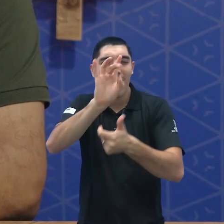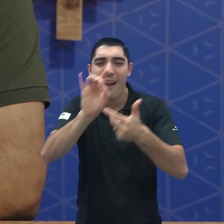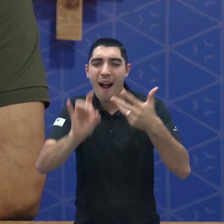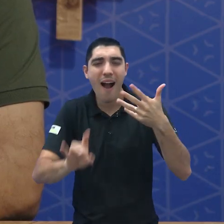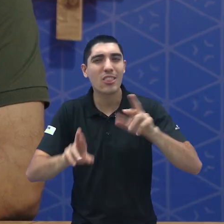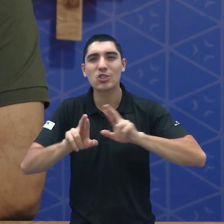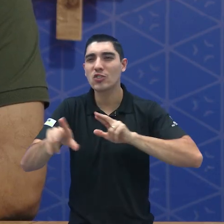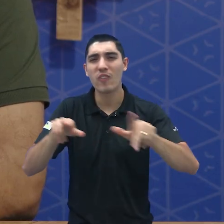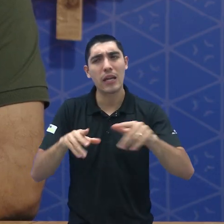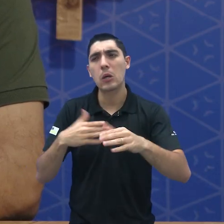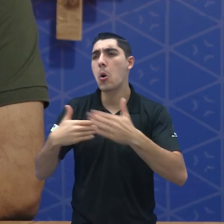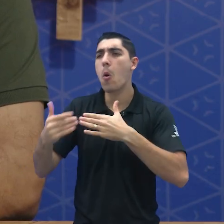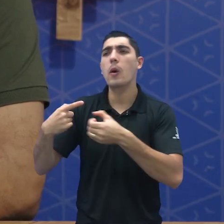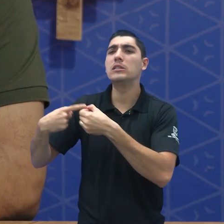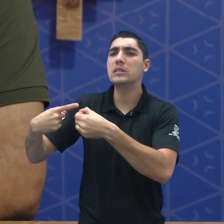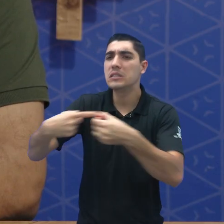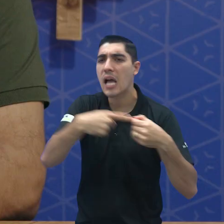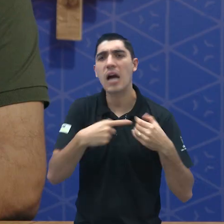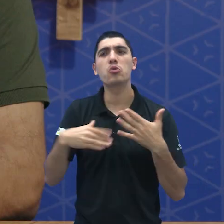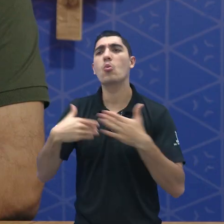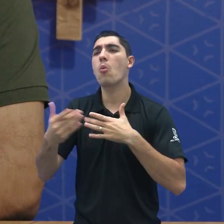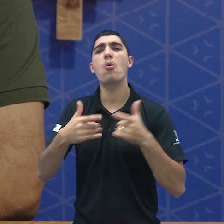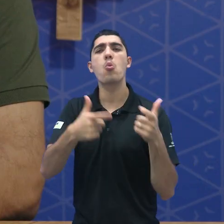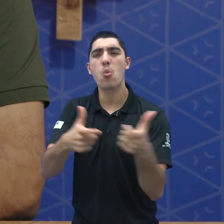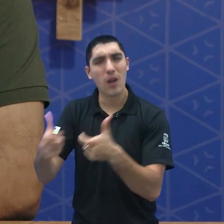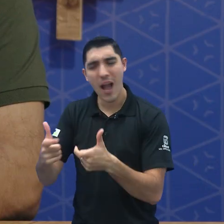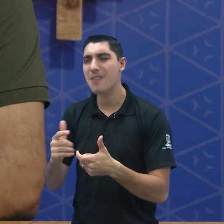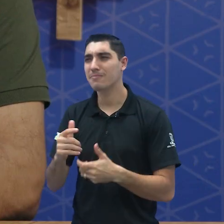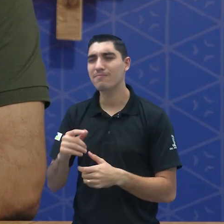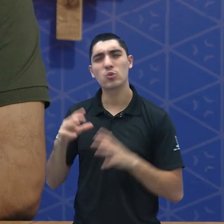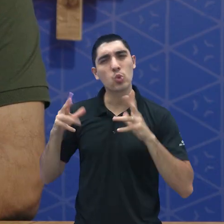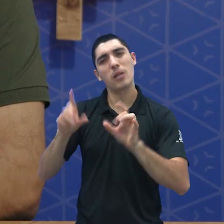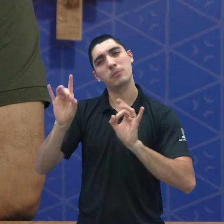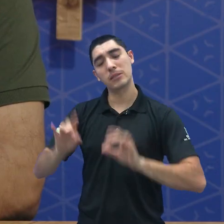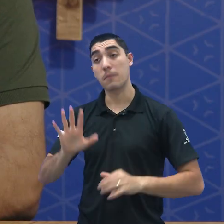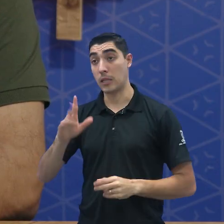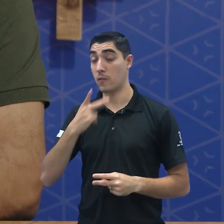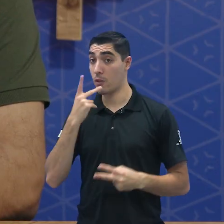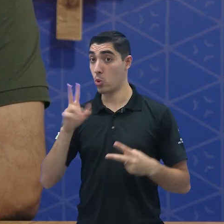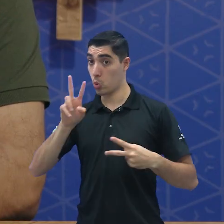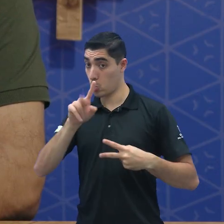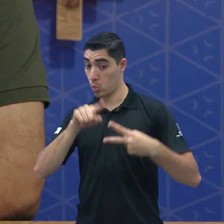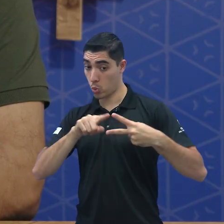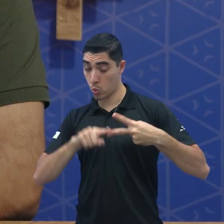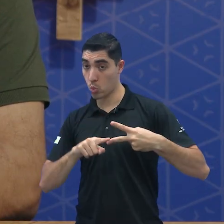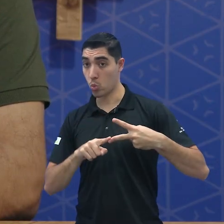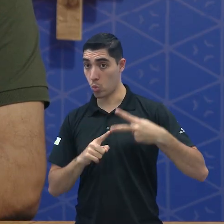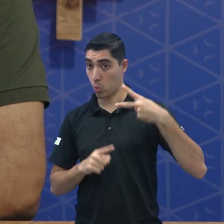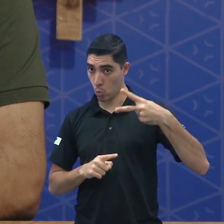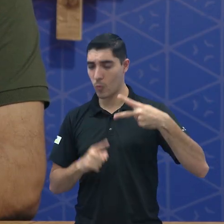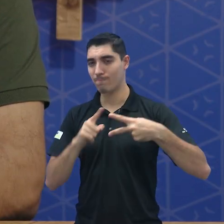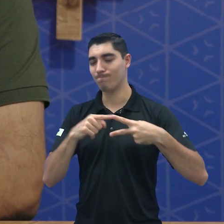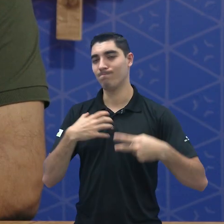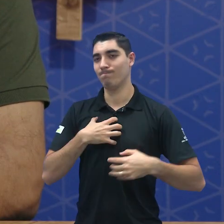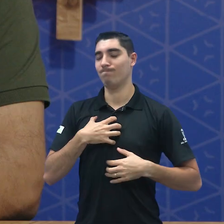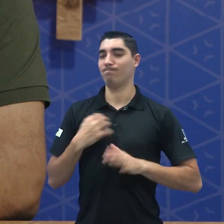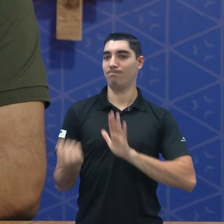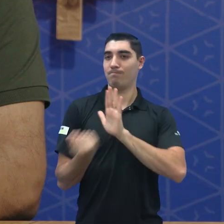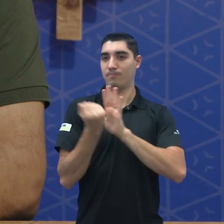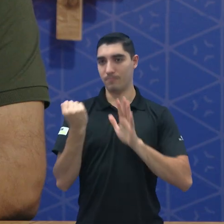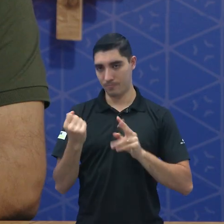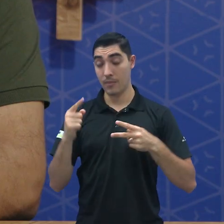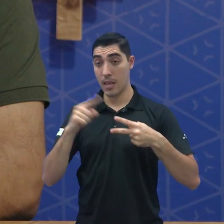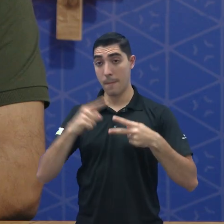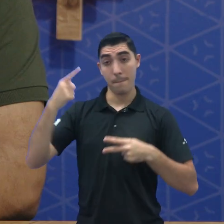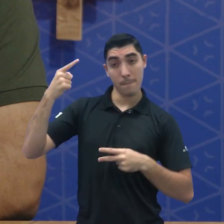particularidade, independente da cidade ou do local que a gente se apresenta, Eu vou citar duas aqui que eu acho que foram marcantes. A